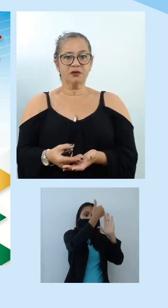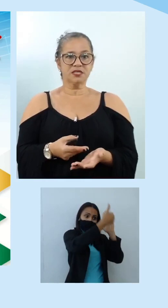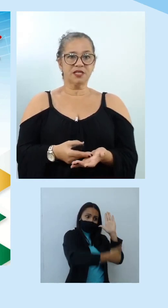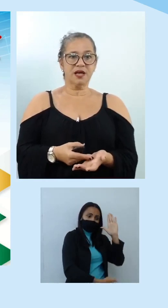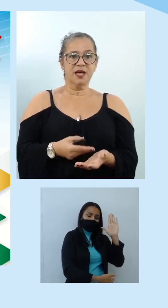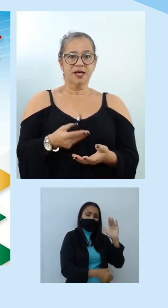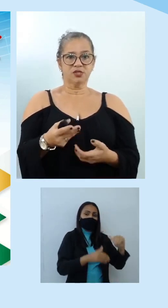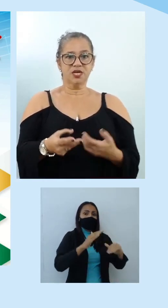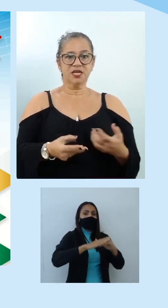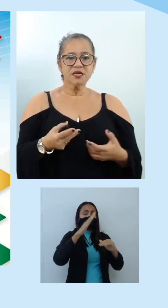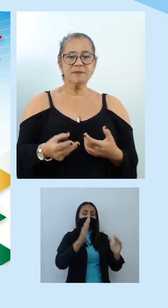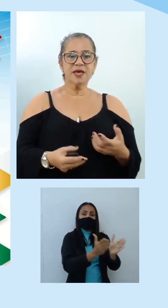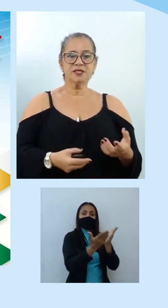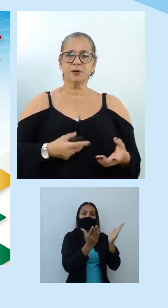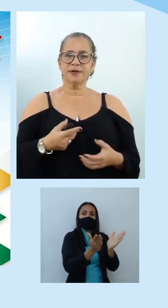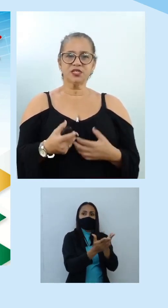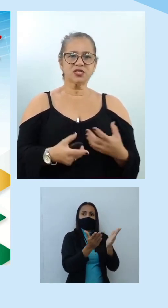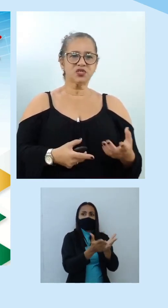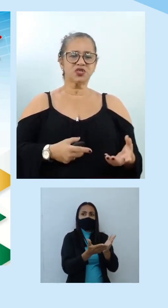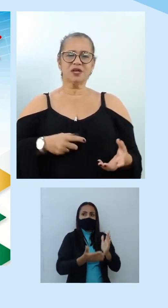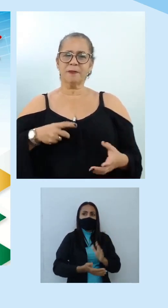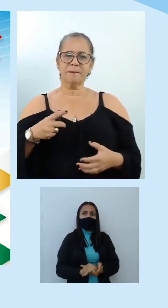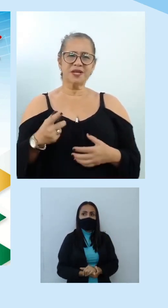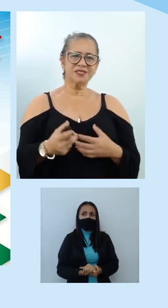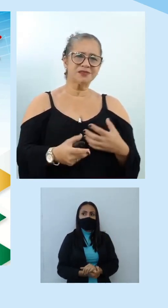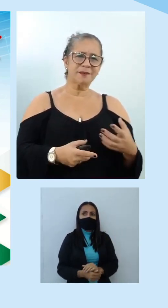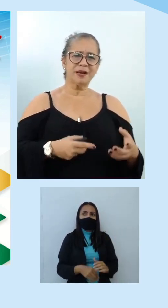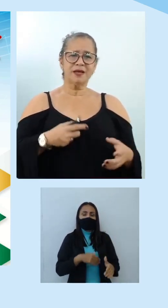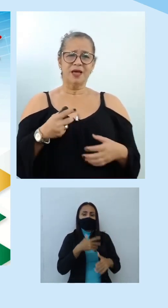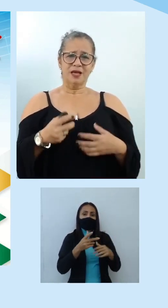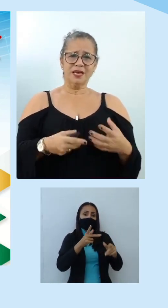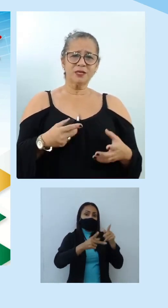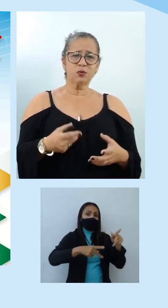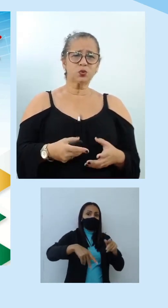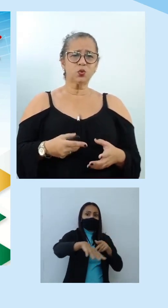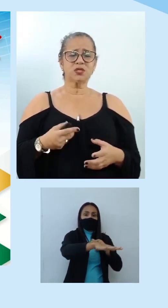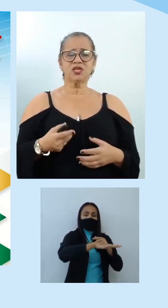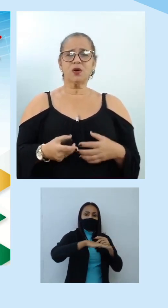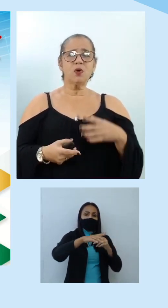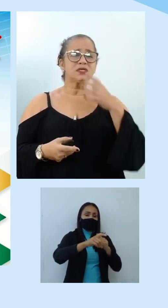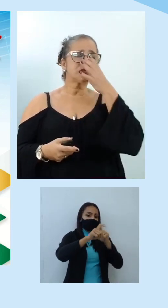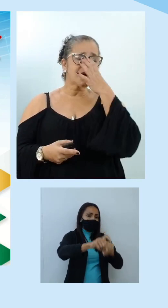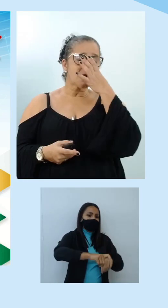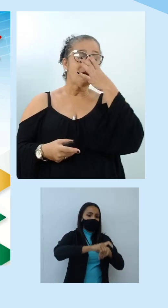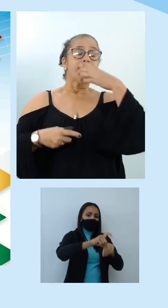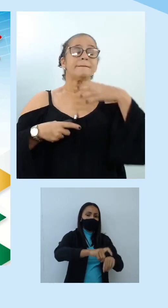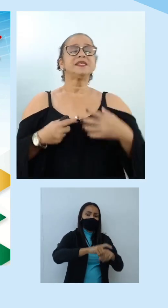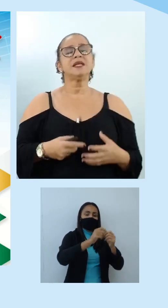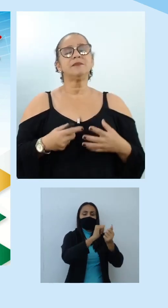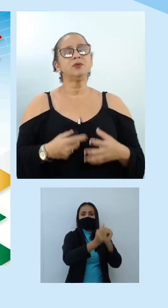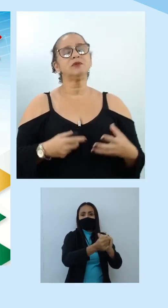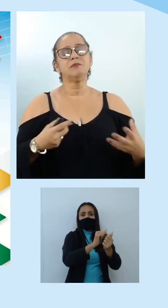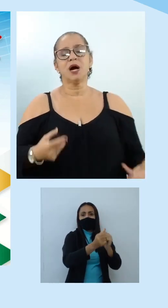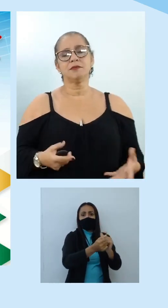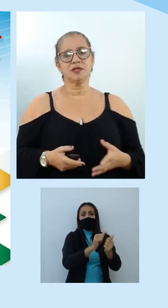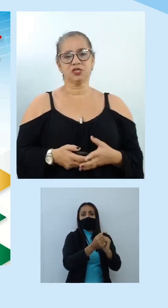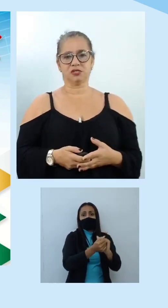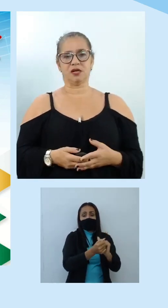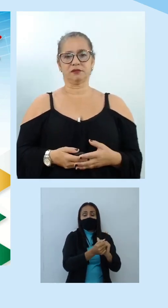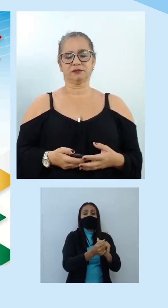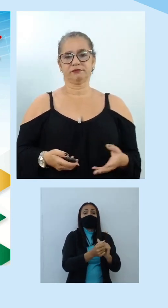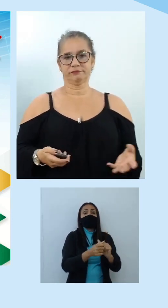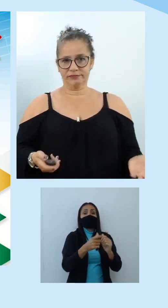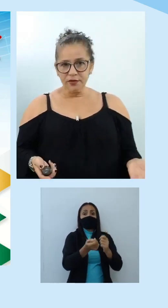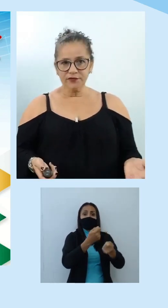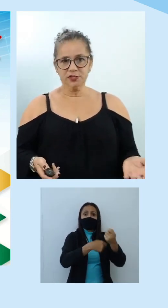por causa da gerenciamento de companhia estrangeira, a população trabalha na agricultura de arroz e tal, mas ele é muito mal